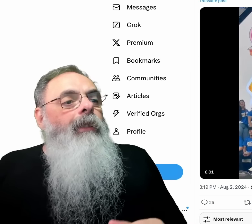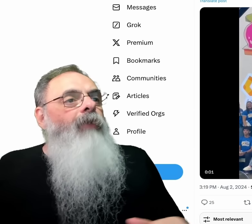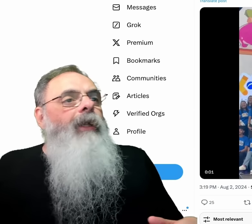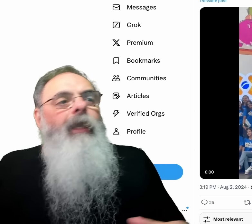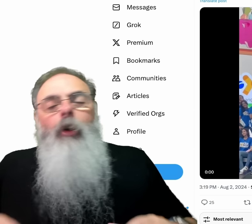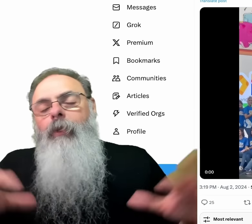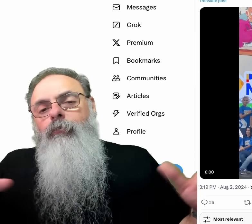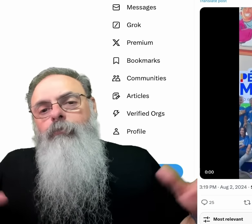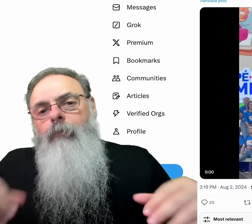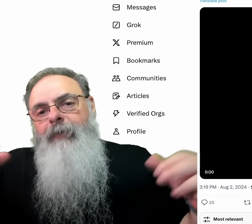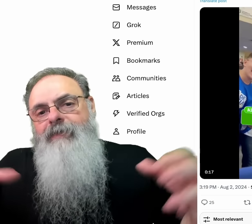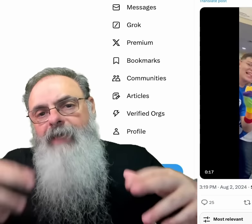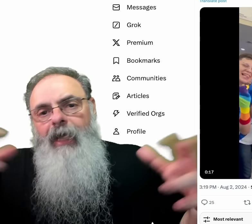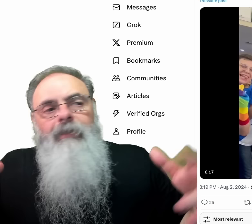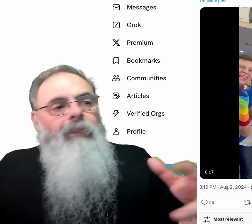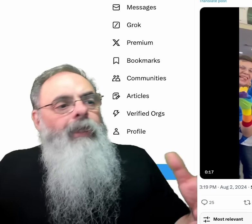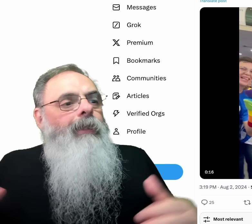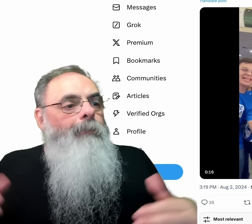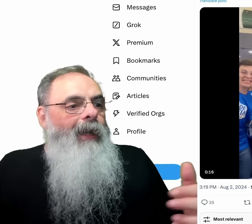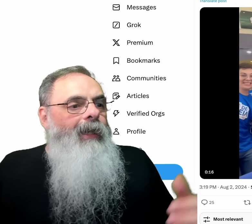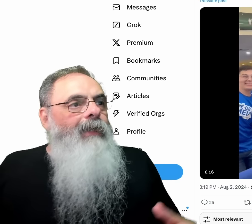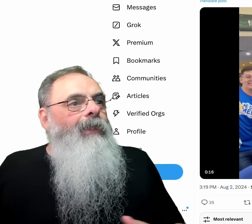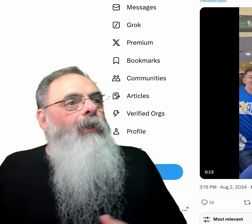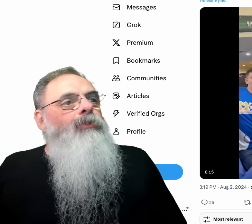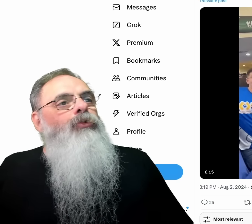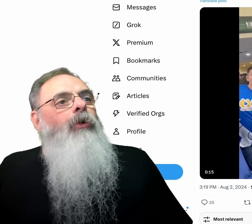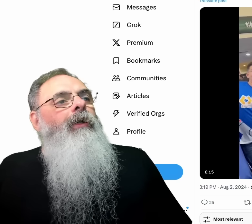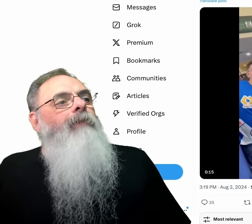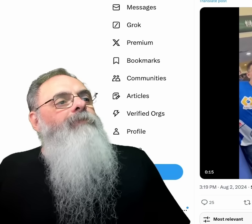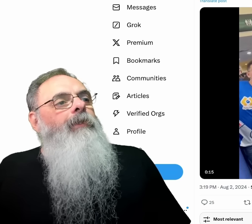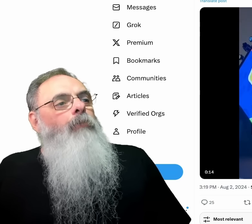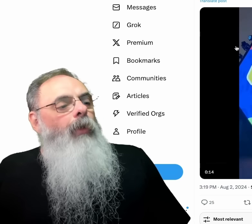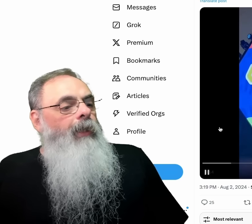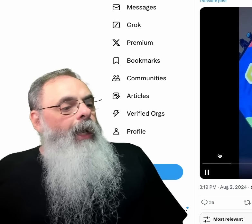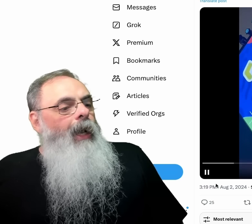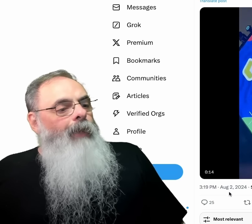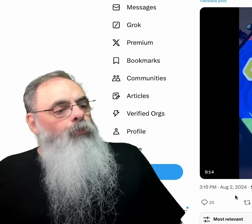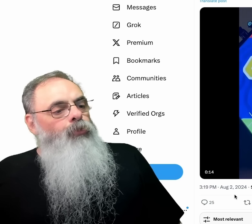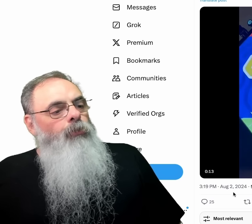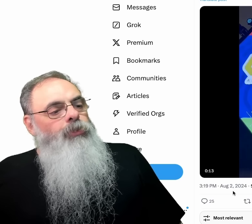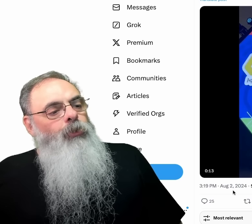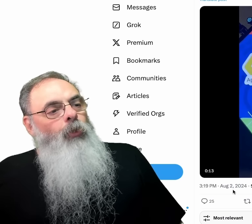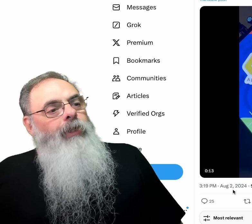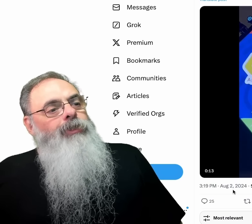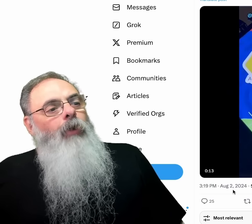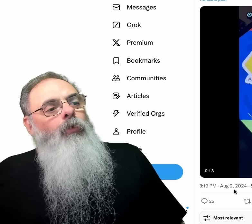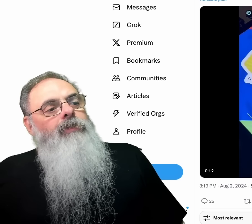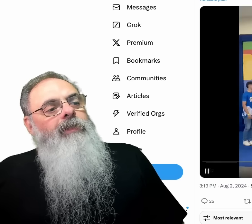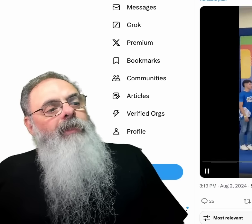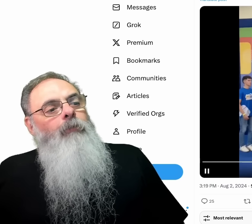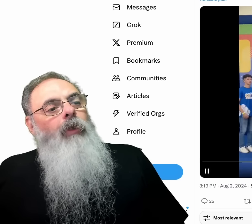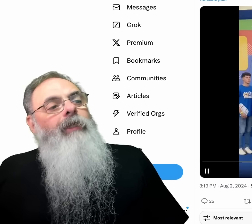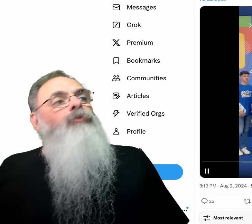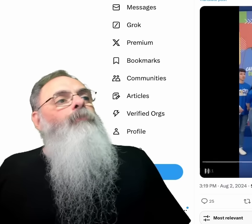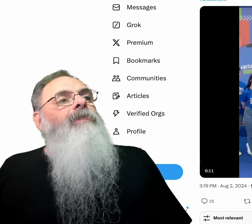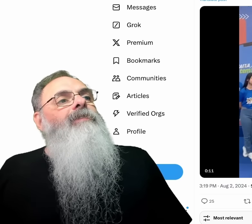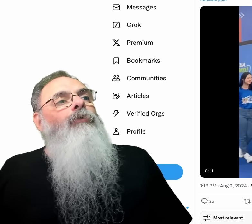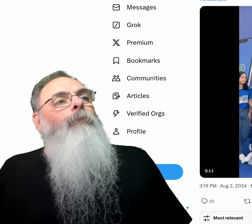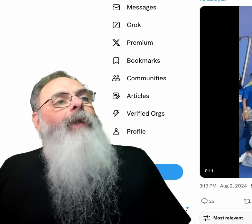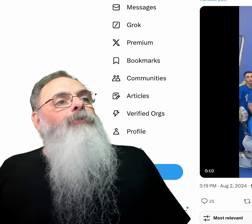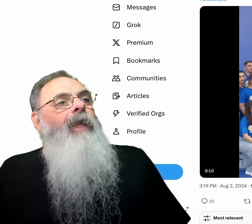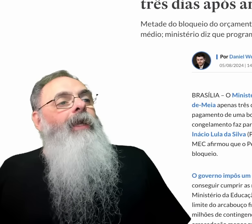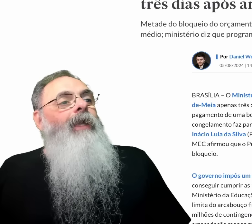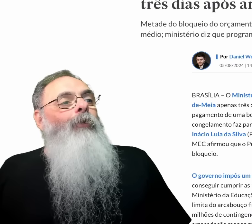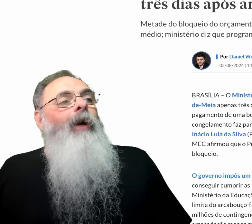lá e vai ganhar uma uma mesada né Que bacana aqui olha só cerimônia anunciou no dia 2 de Agosto a cerimônia da expansão